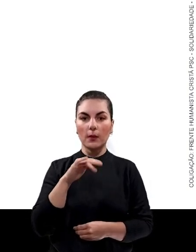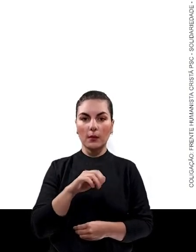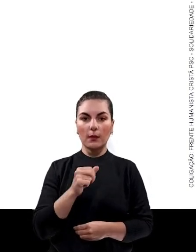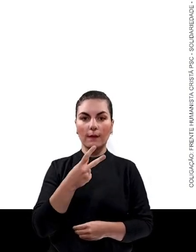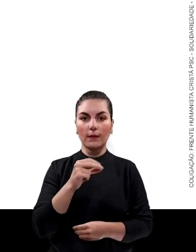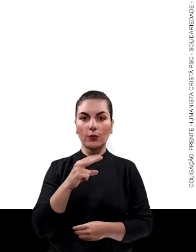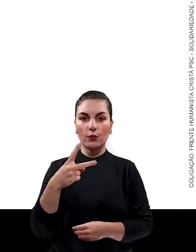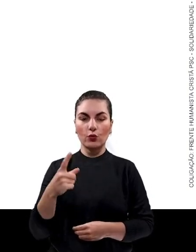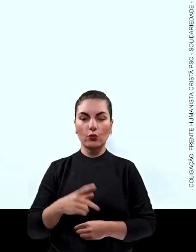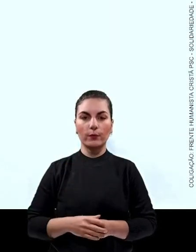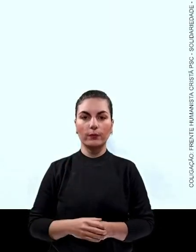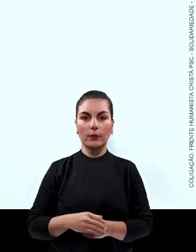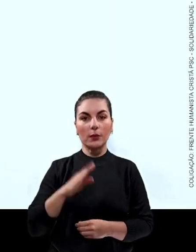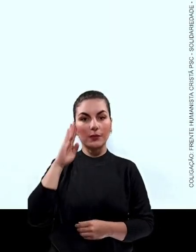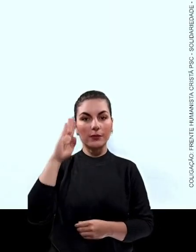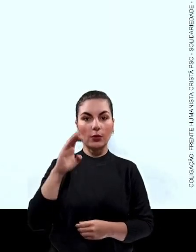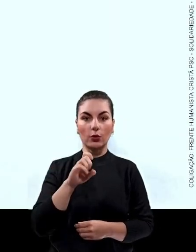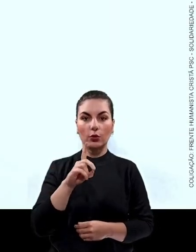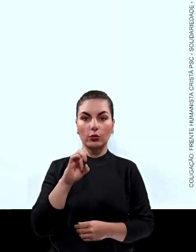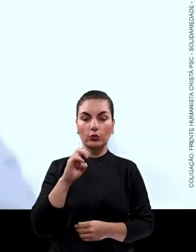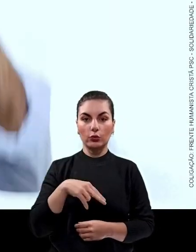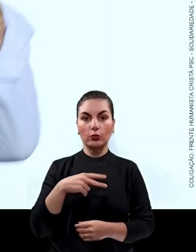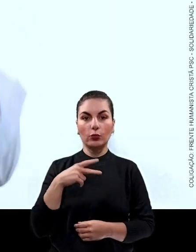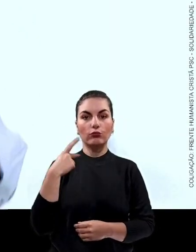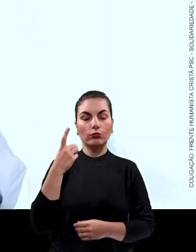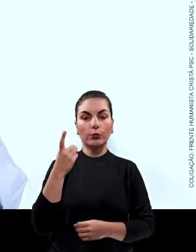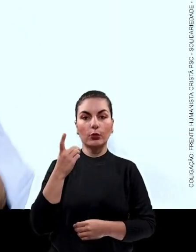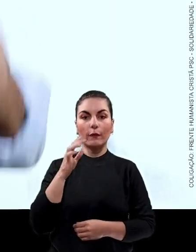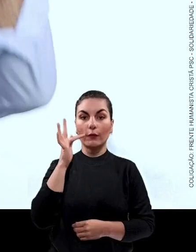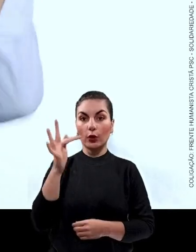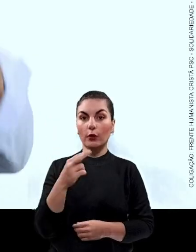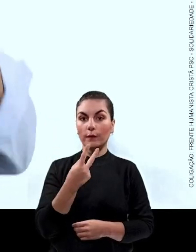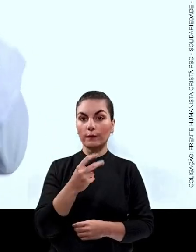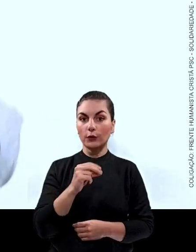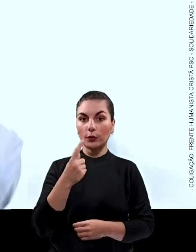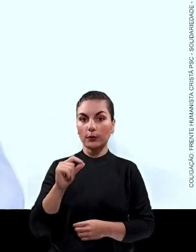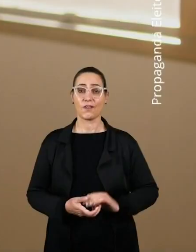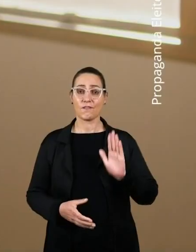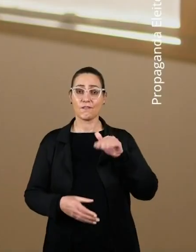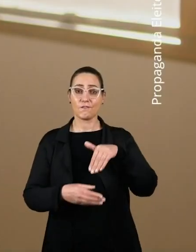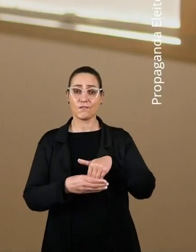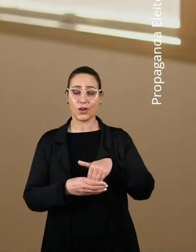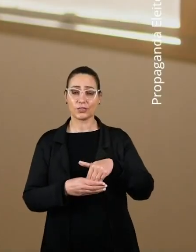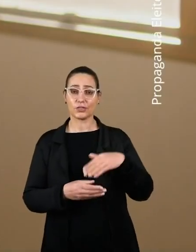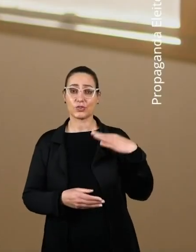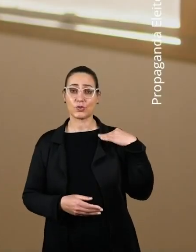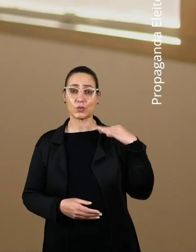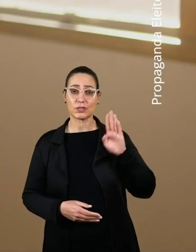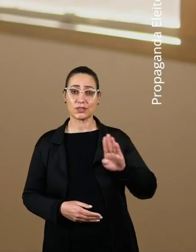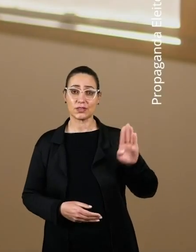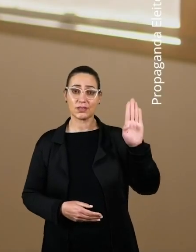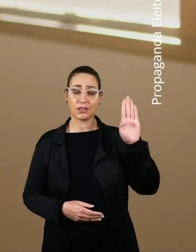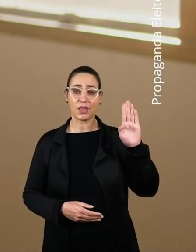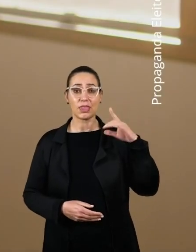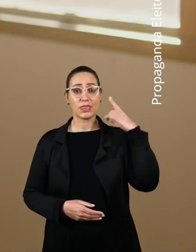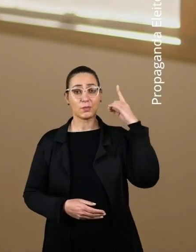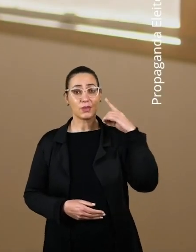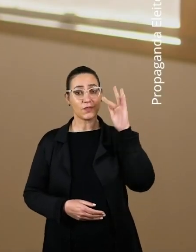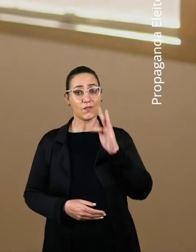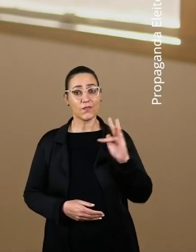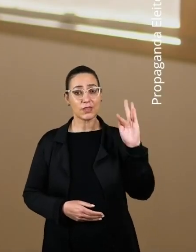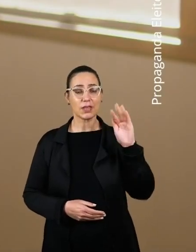Silva, 2021. Vote Sargento Edil Zambarda para deputado federal, 2010. Vote nos candidatos a